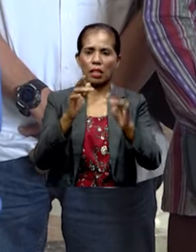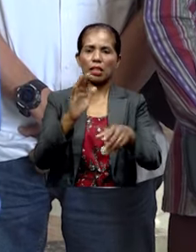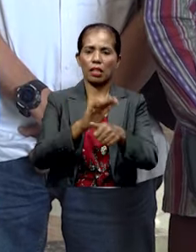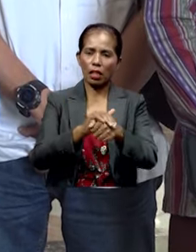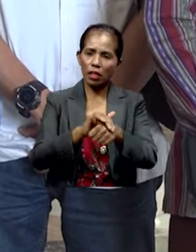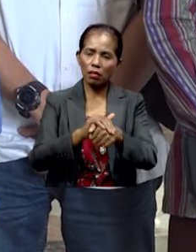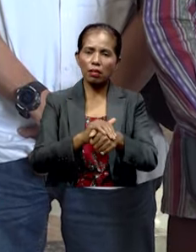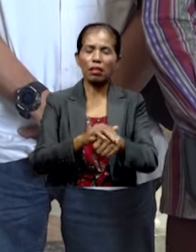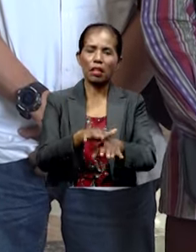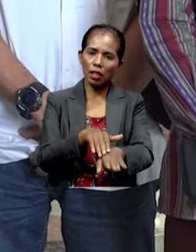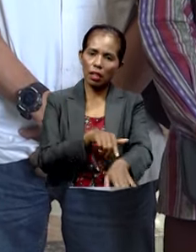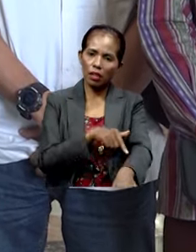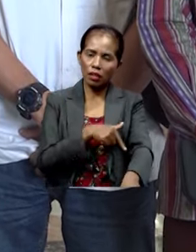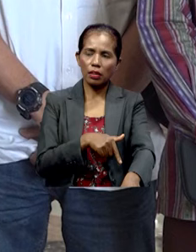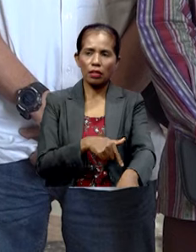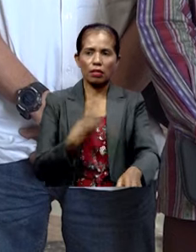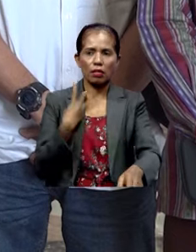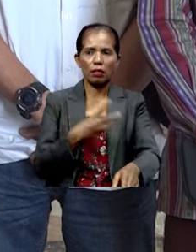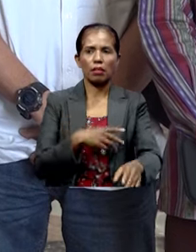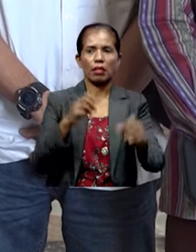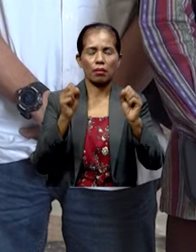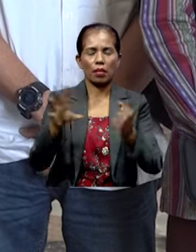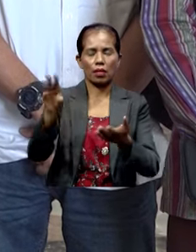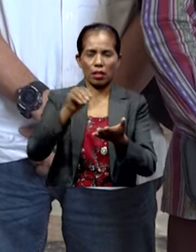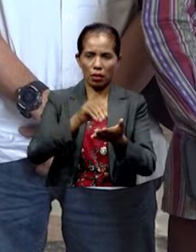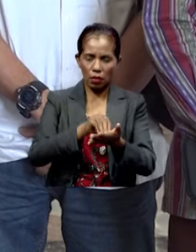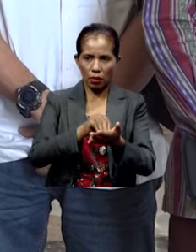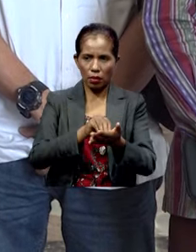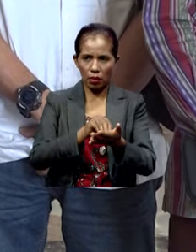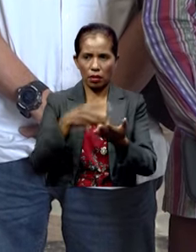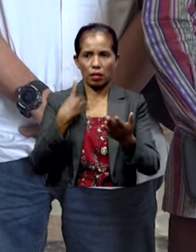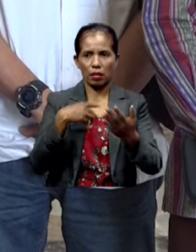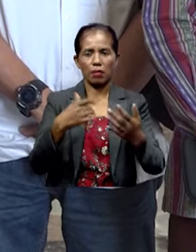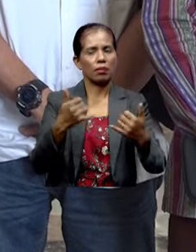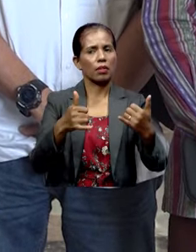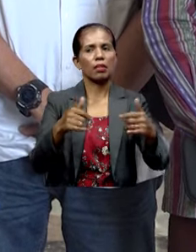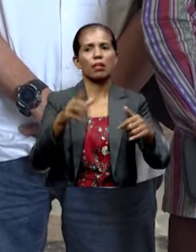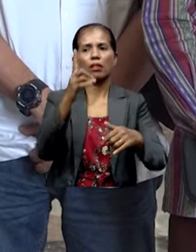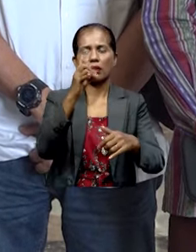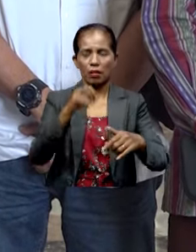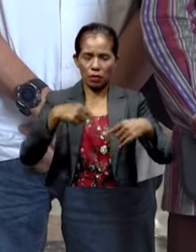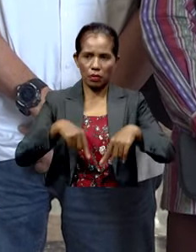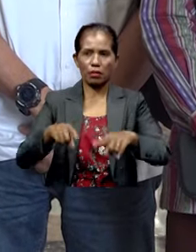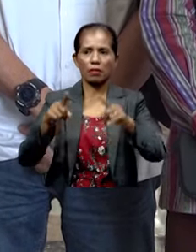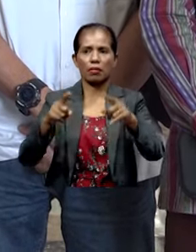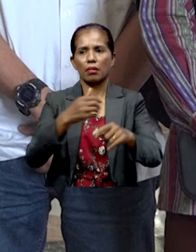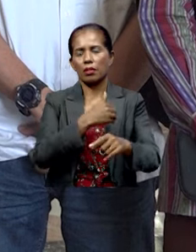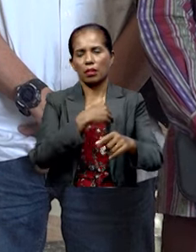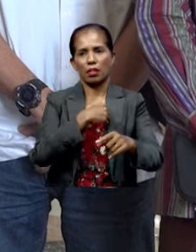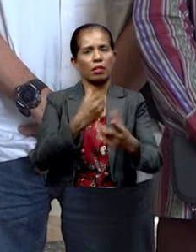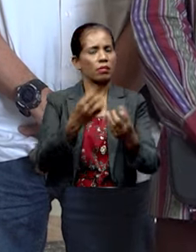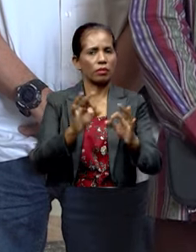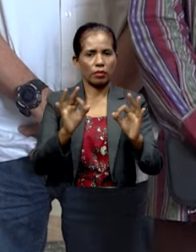tem a tu download. Download dia e também mais passeio a todo dia, fila fala e mostra o download